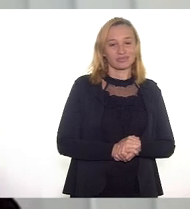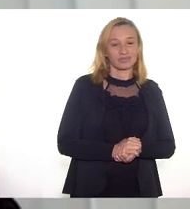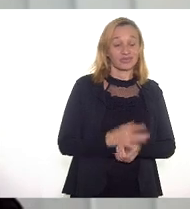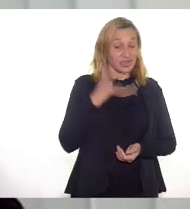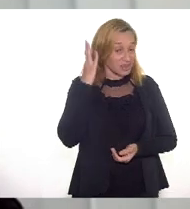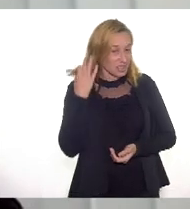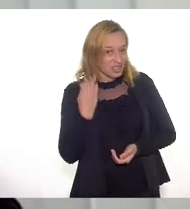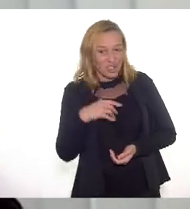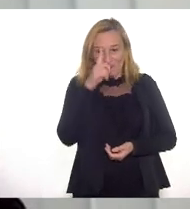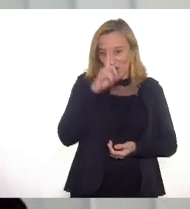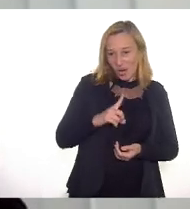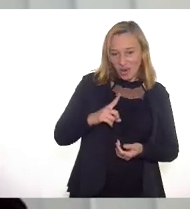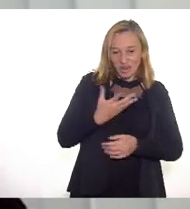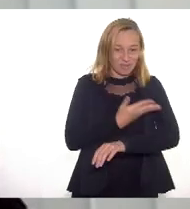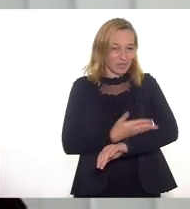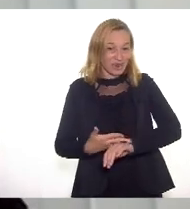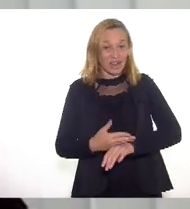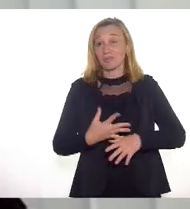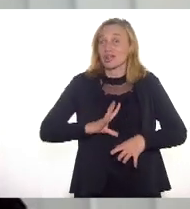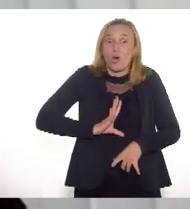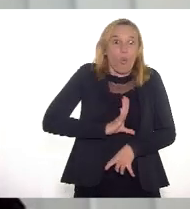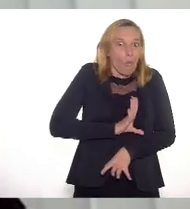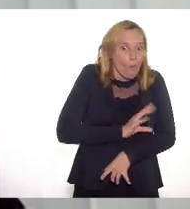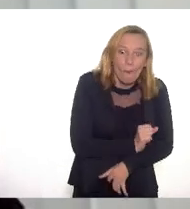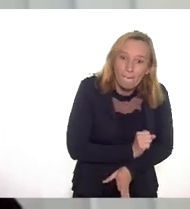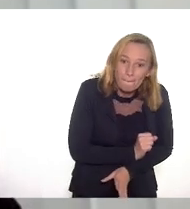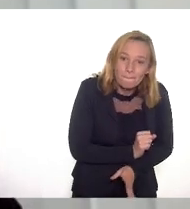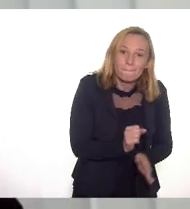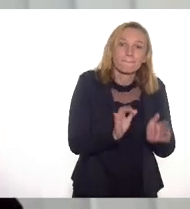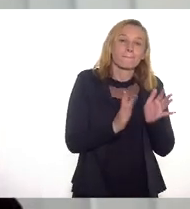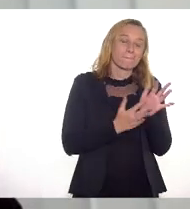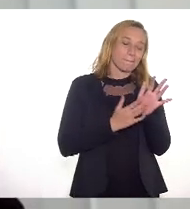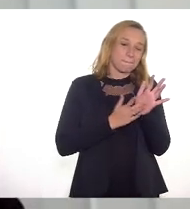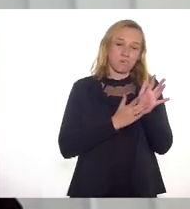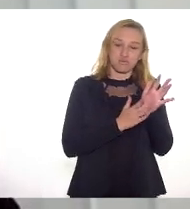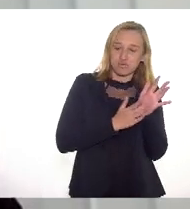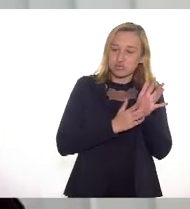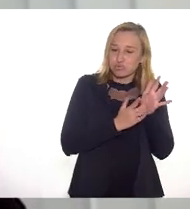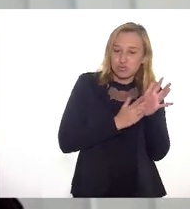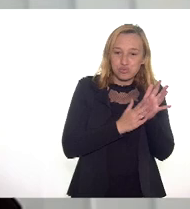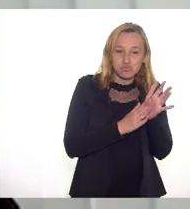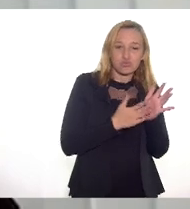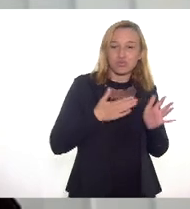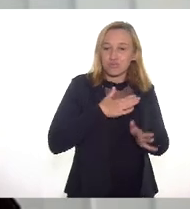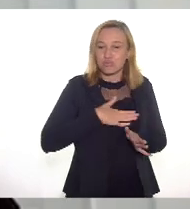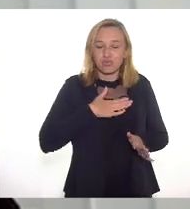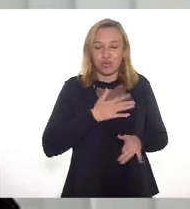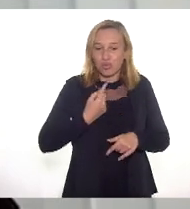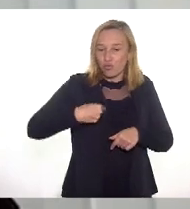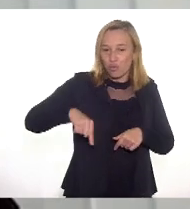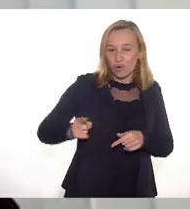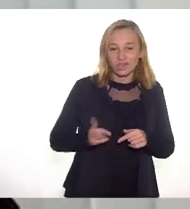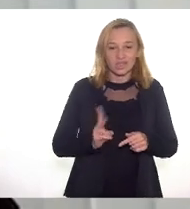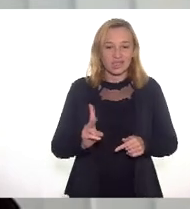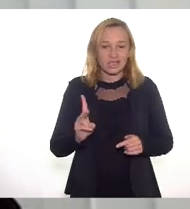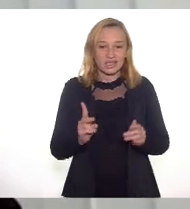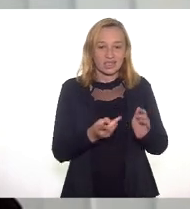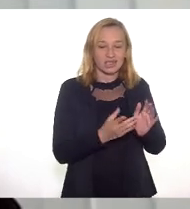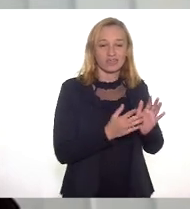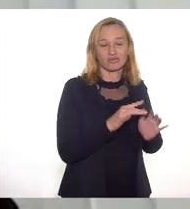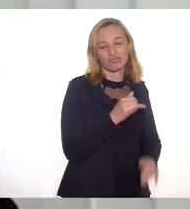e branca, etc. Eu adoro um samba, eu gosto muito, eu frequento. Então, num dia